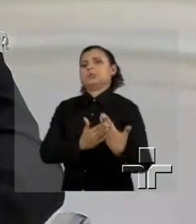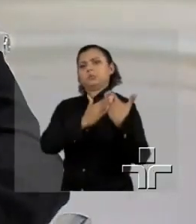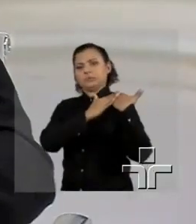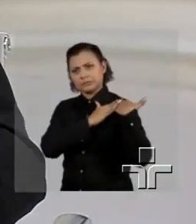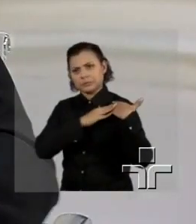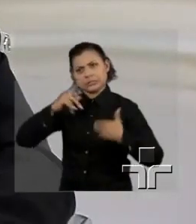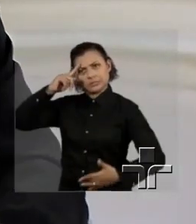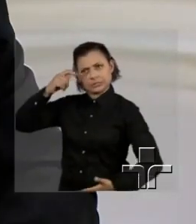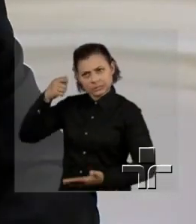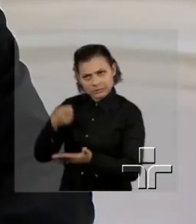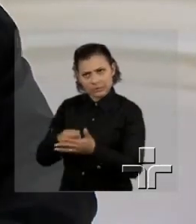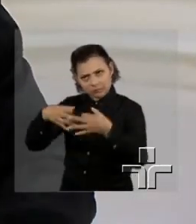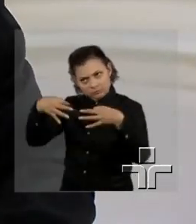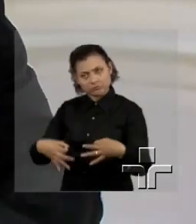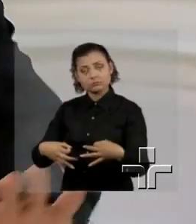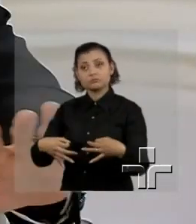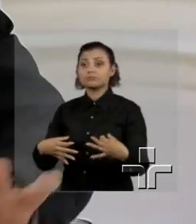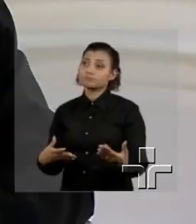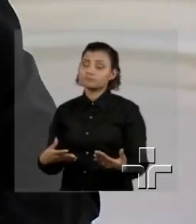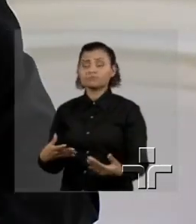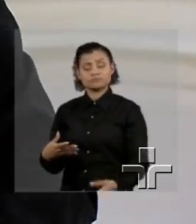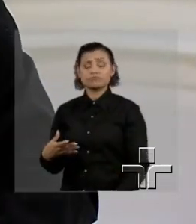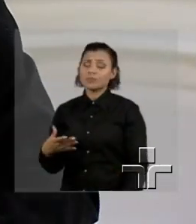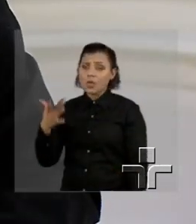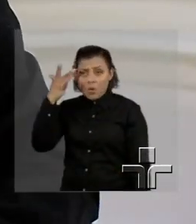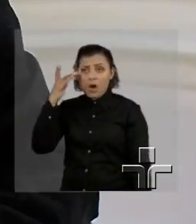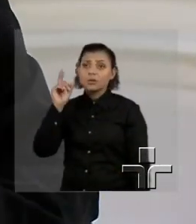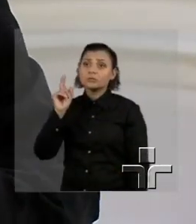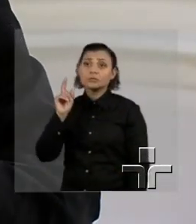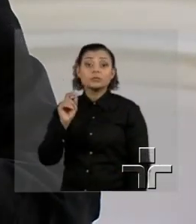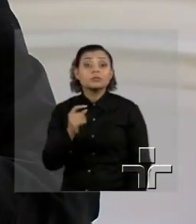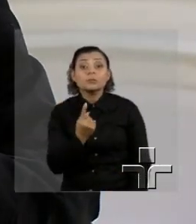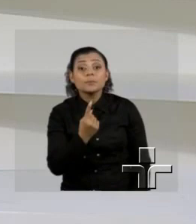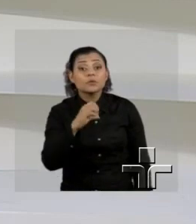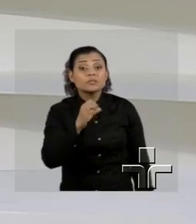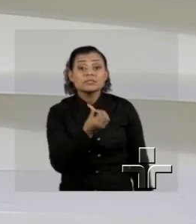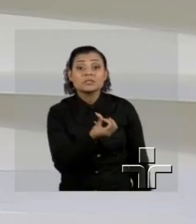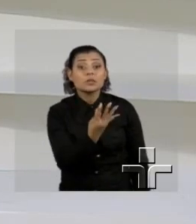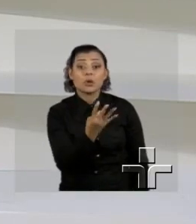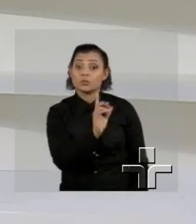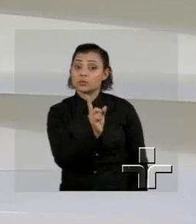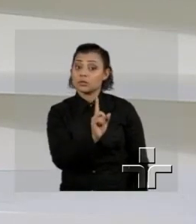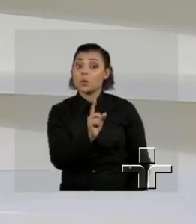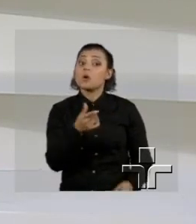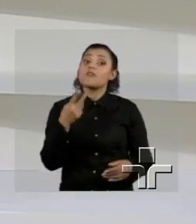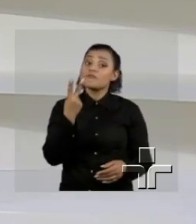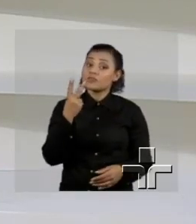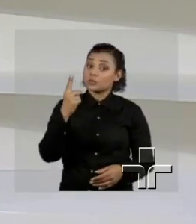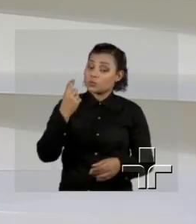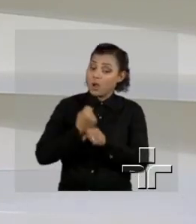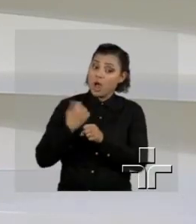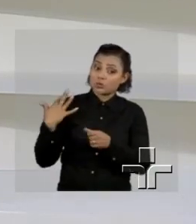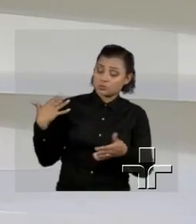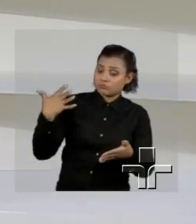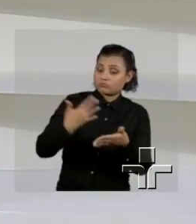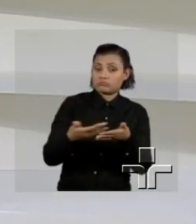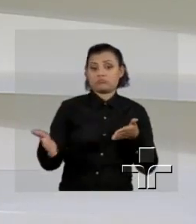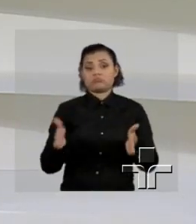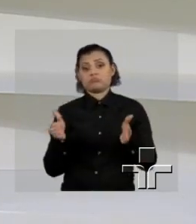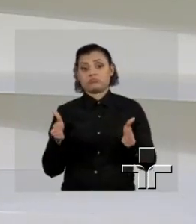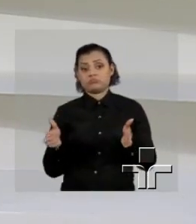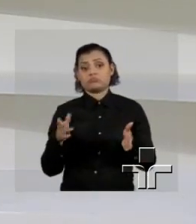E uma releitura de 64, e voltaram a usar a expressão revolução democrática, que